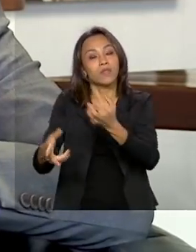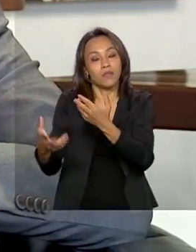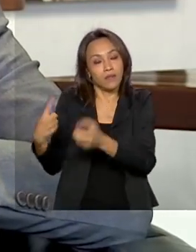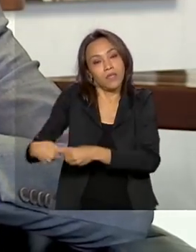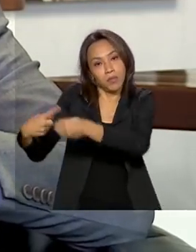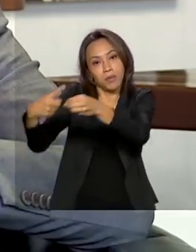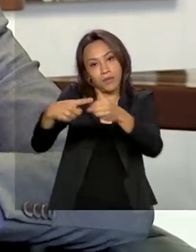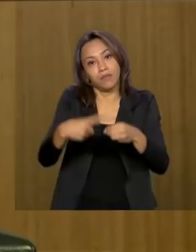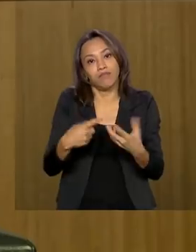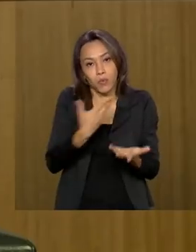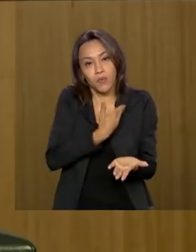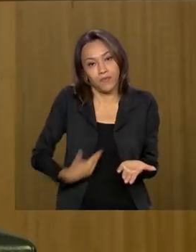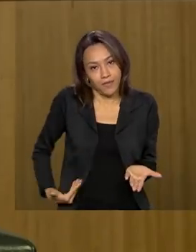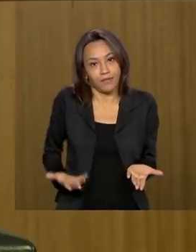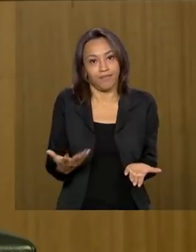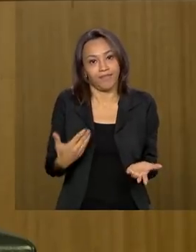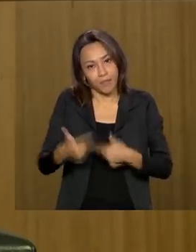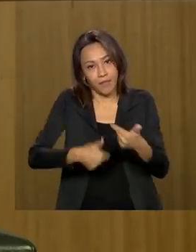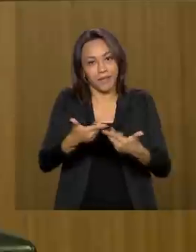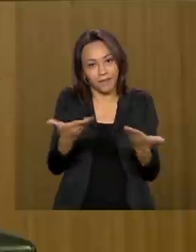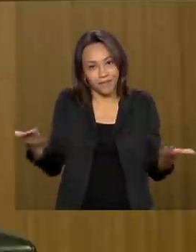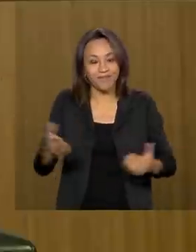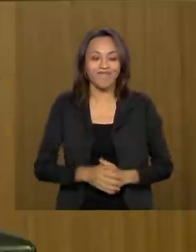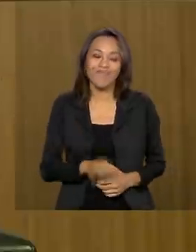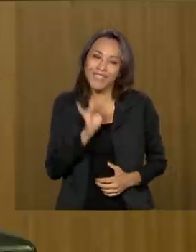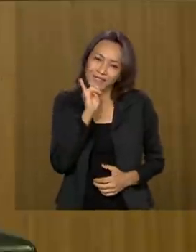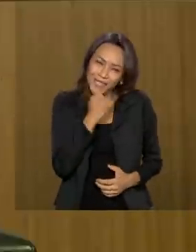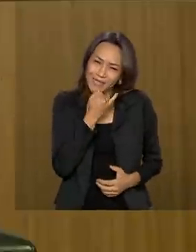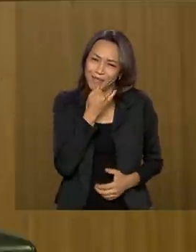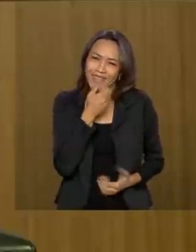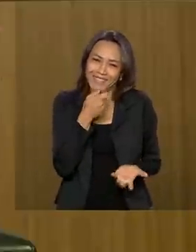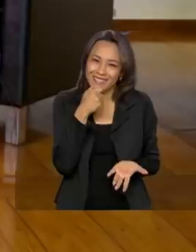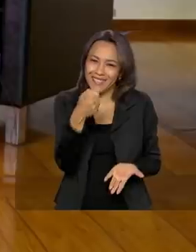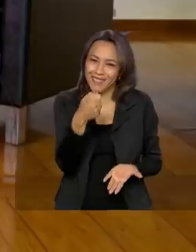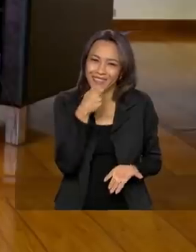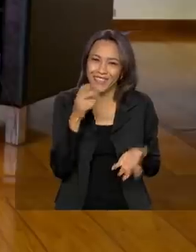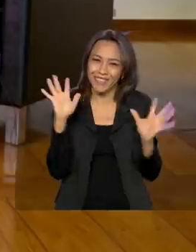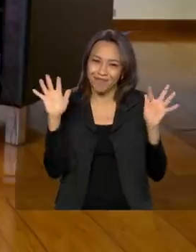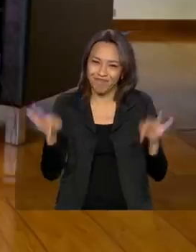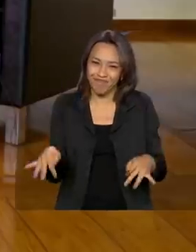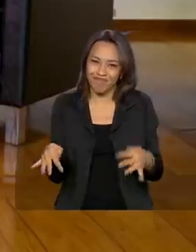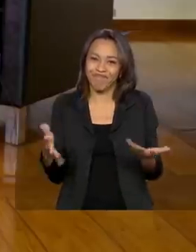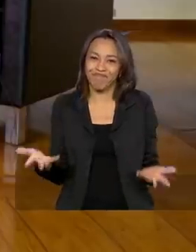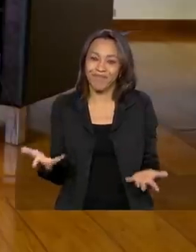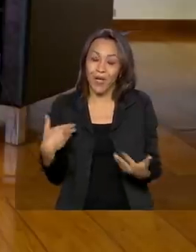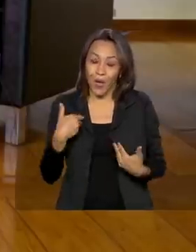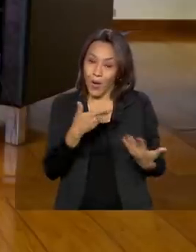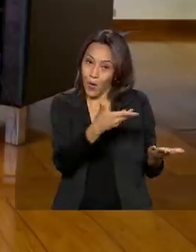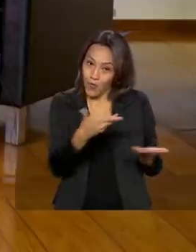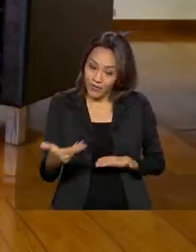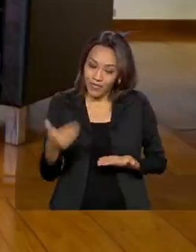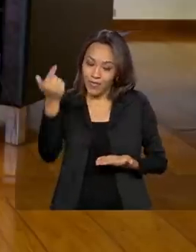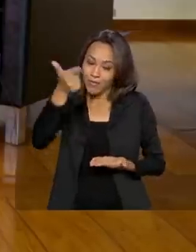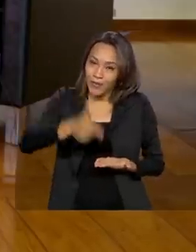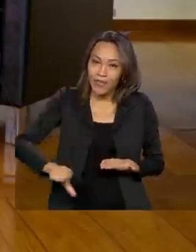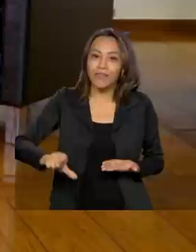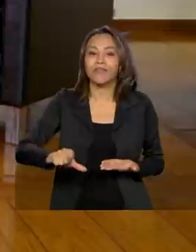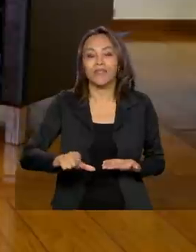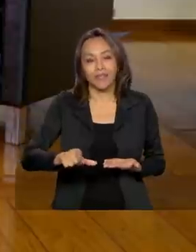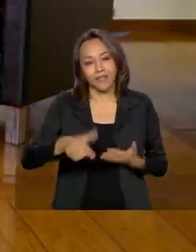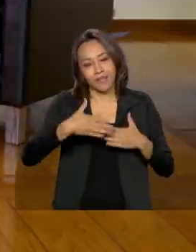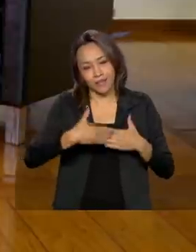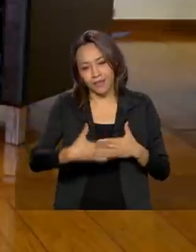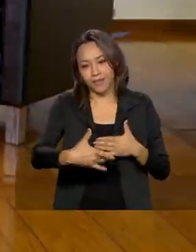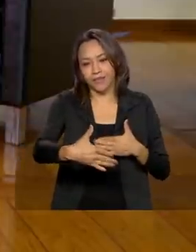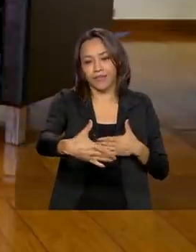Ambiente atuando nisso daí. Ministro, infelizmente, está chegando ao fim aqui o nosso programa. Já deixo o convite para o senhor participar no decorrer